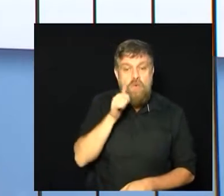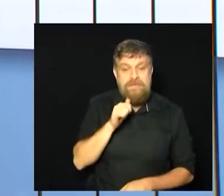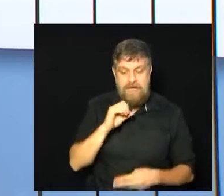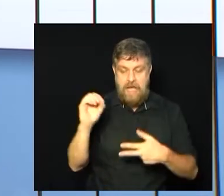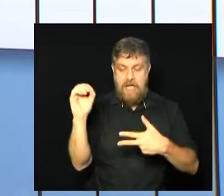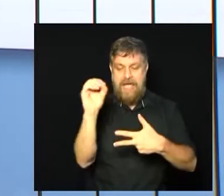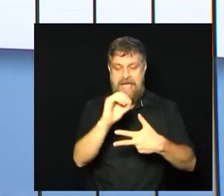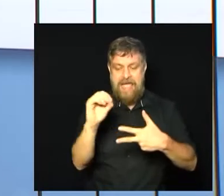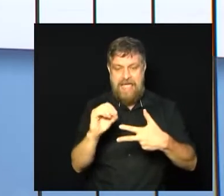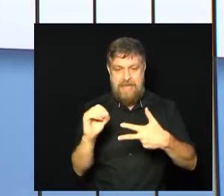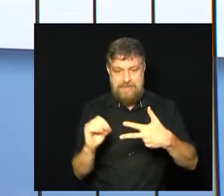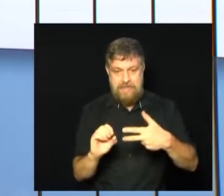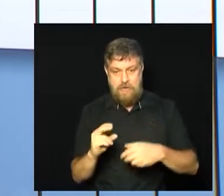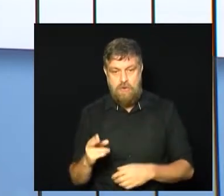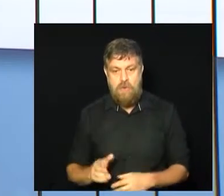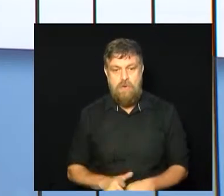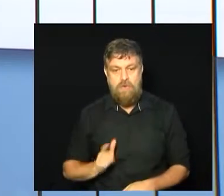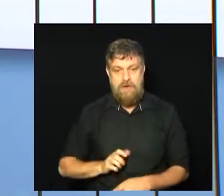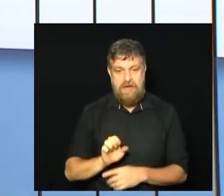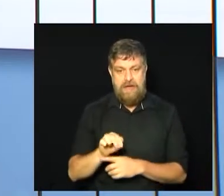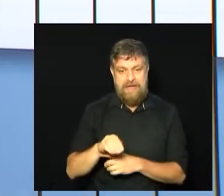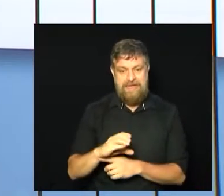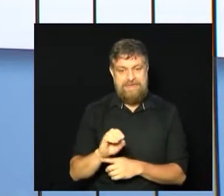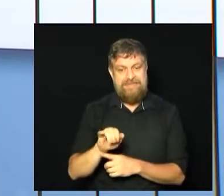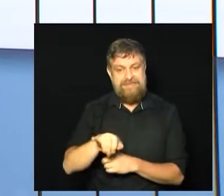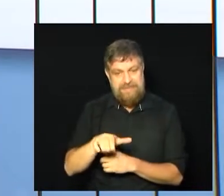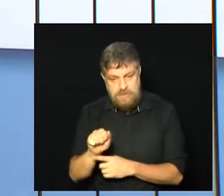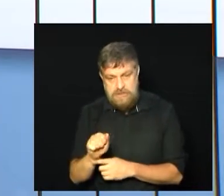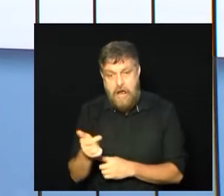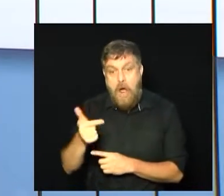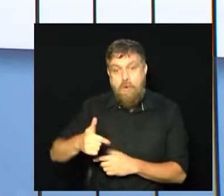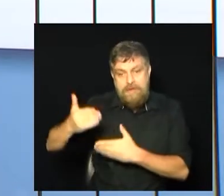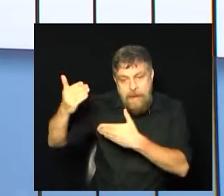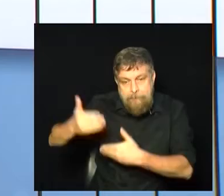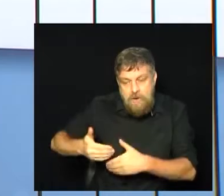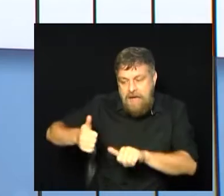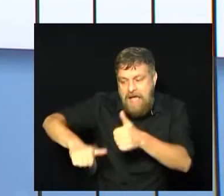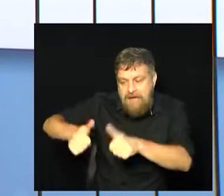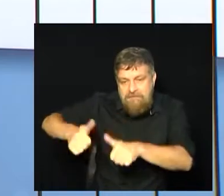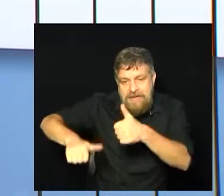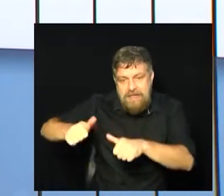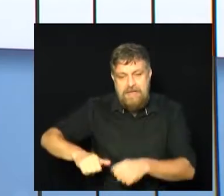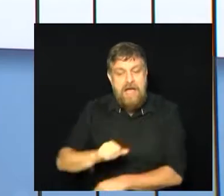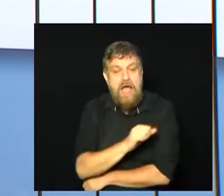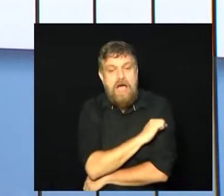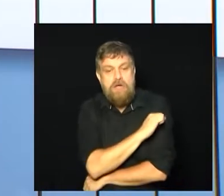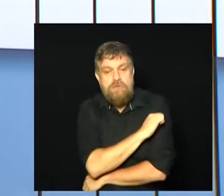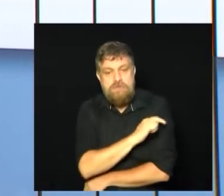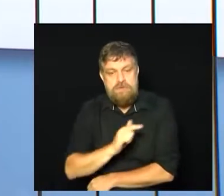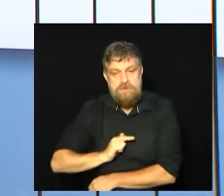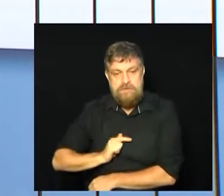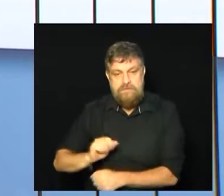Enem ou o Enseja, que é aquele para alunos que fizeram aí